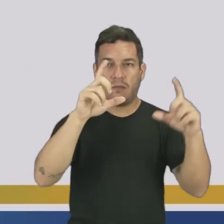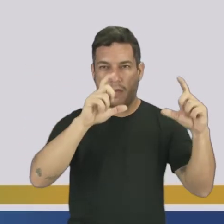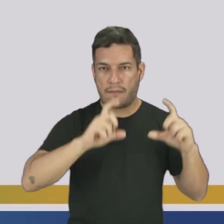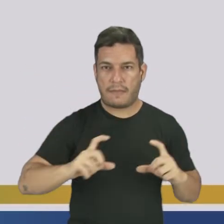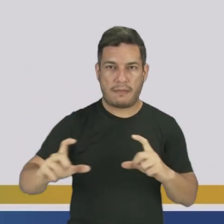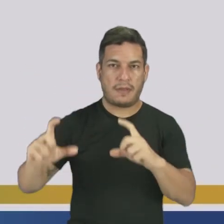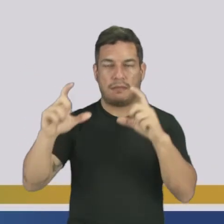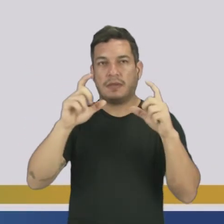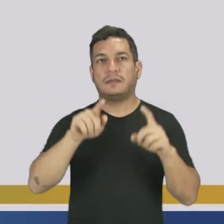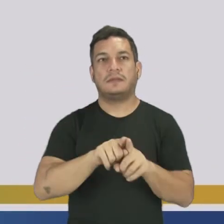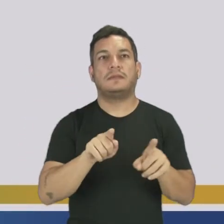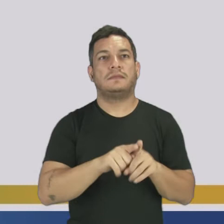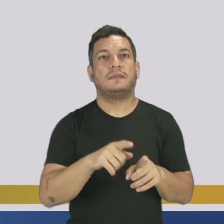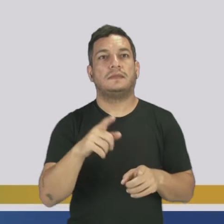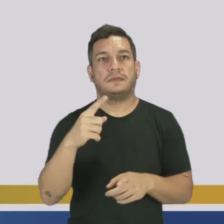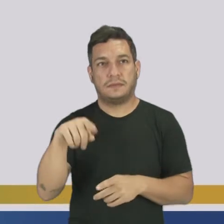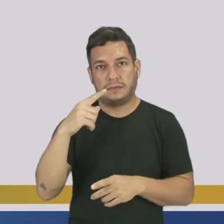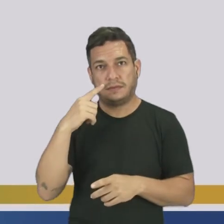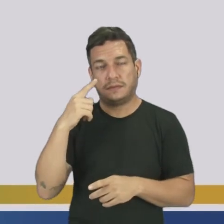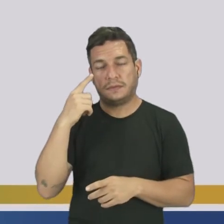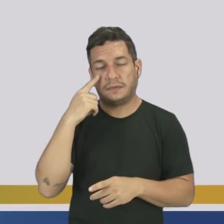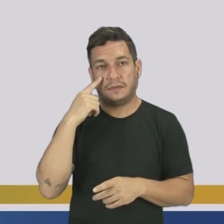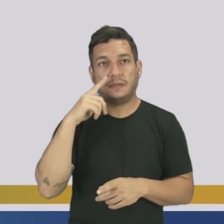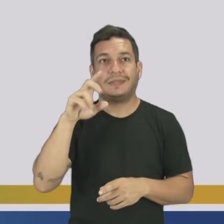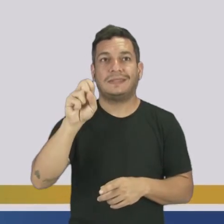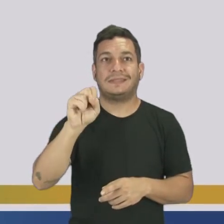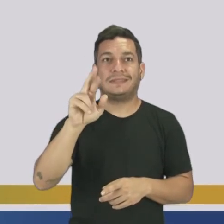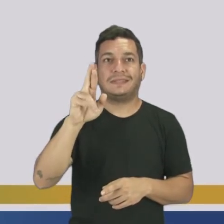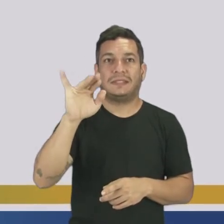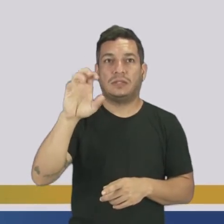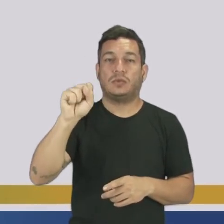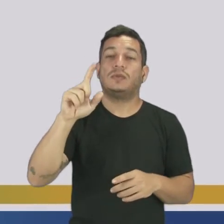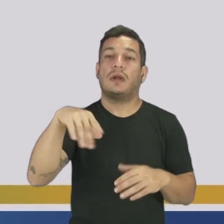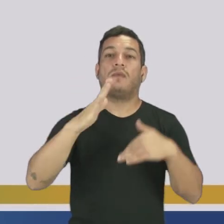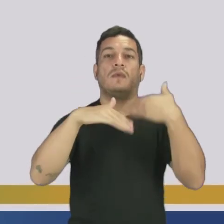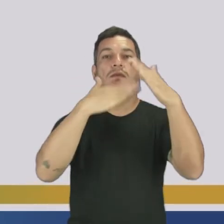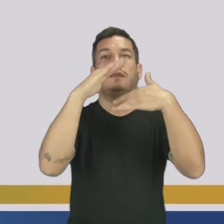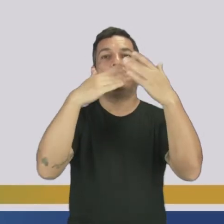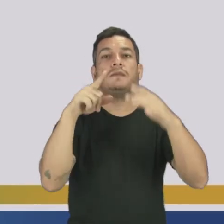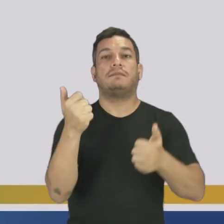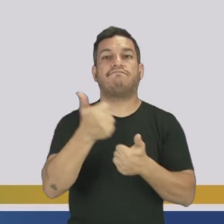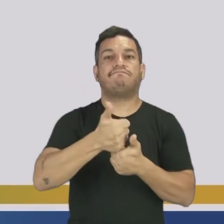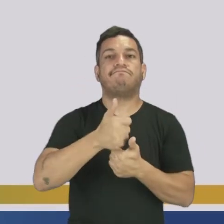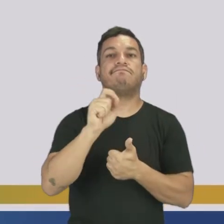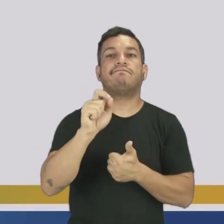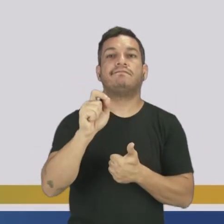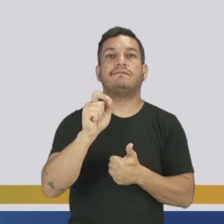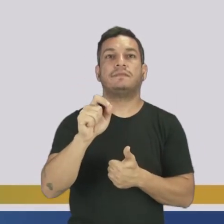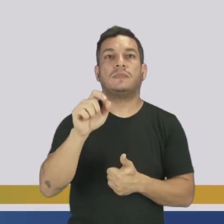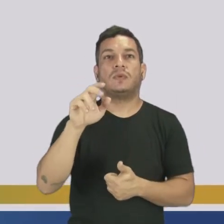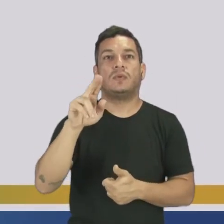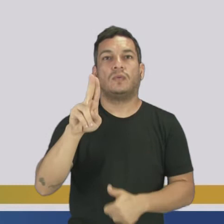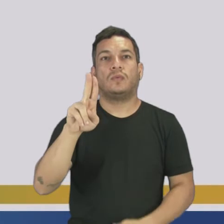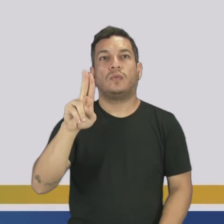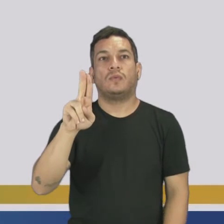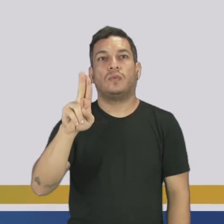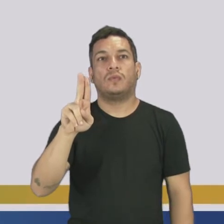do espectro eletromagnético. O Sirius, ele é uma evolução, vem para substituir aí o VX, que o